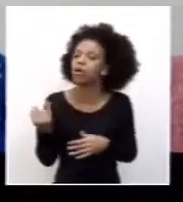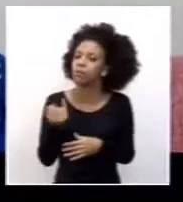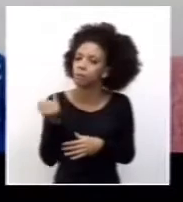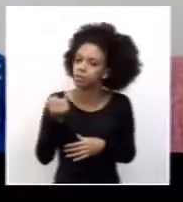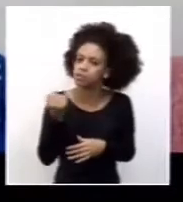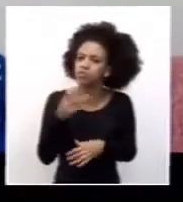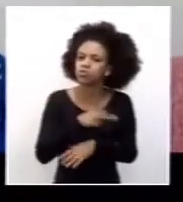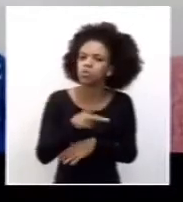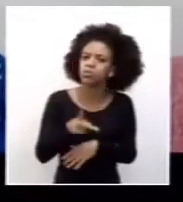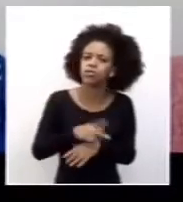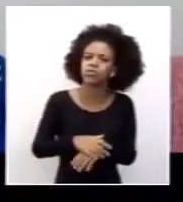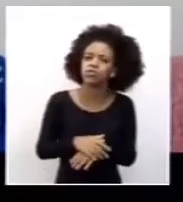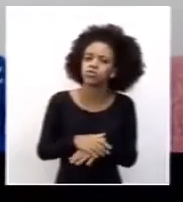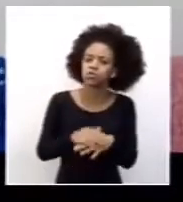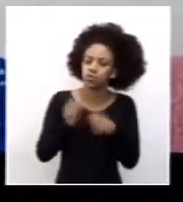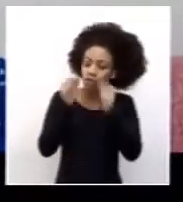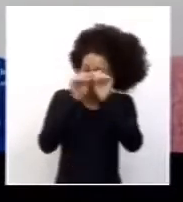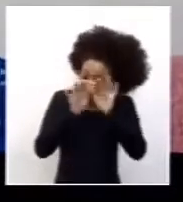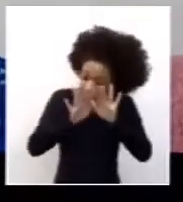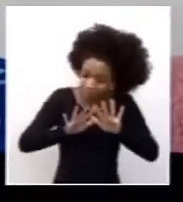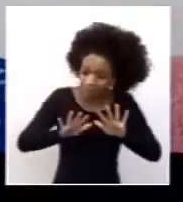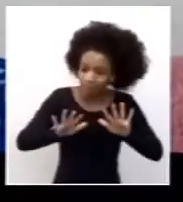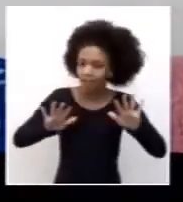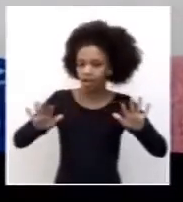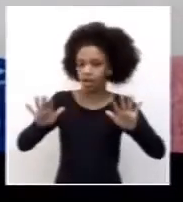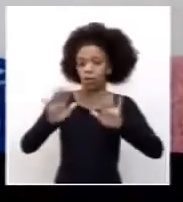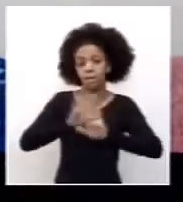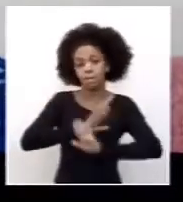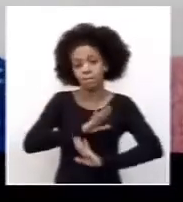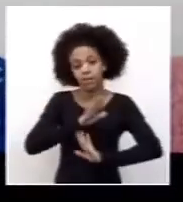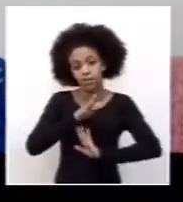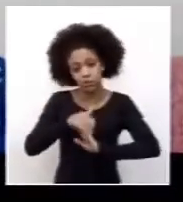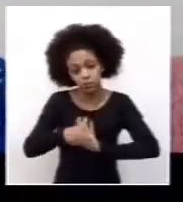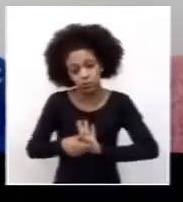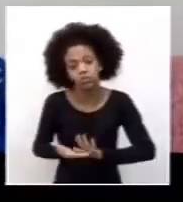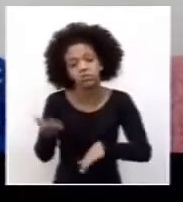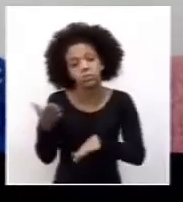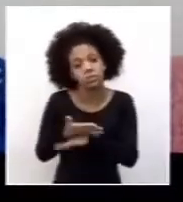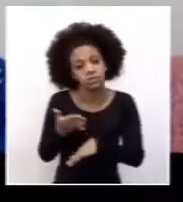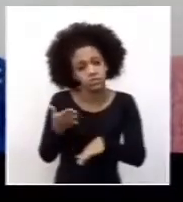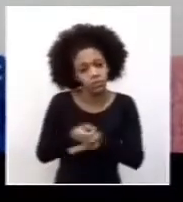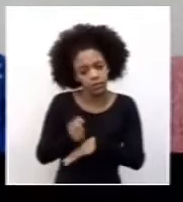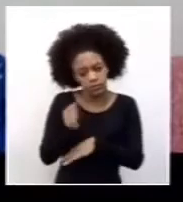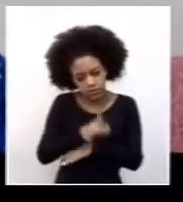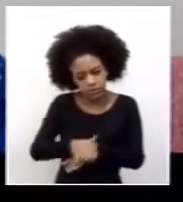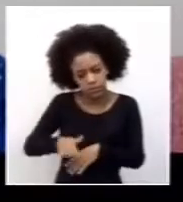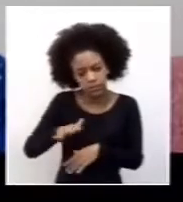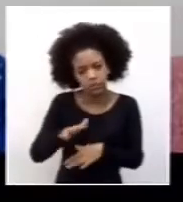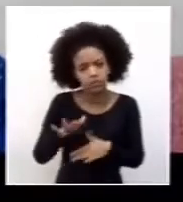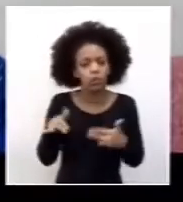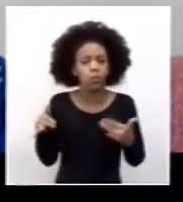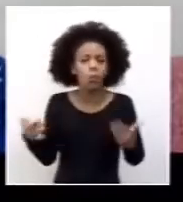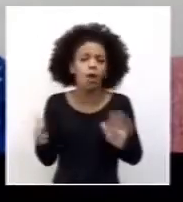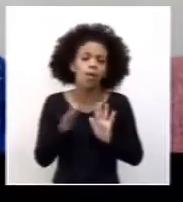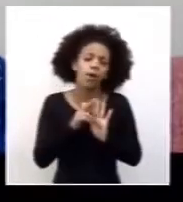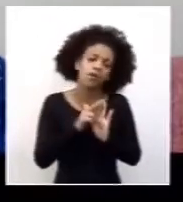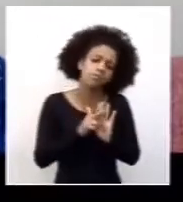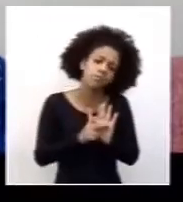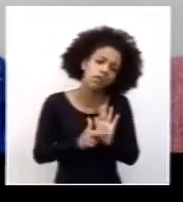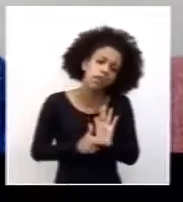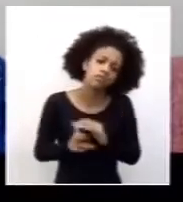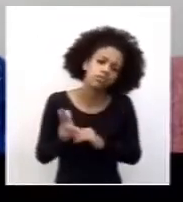importante que o professor deixe claro para todos os que irão participar desses ambientes quais são as regras